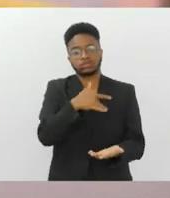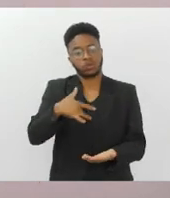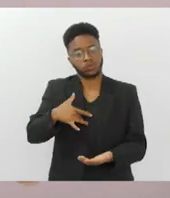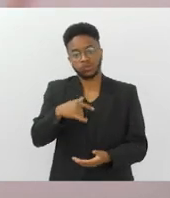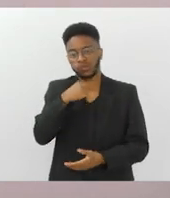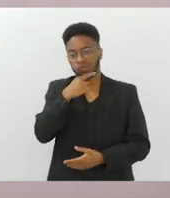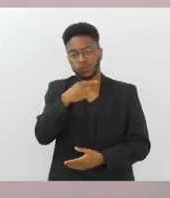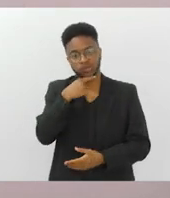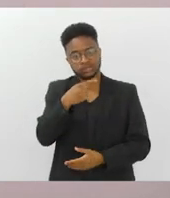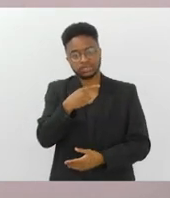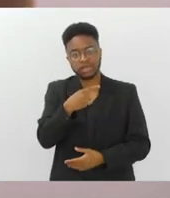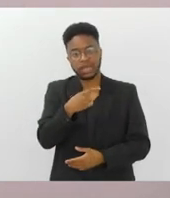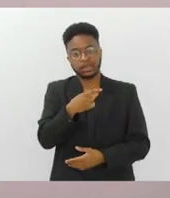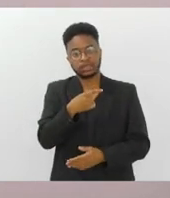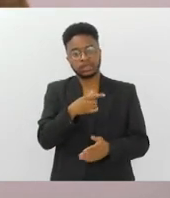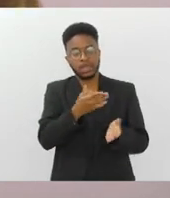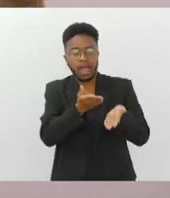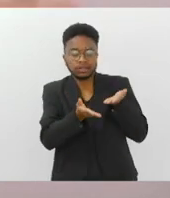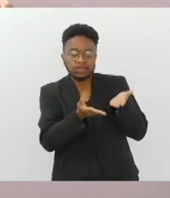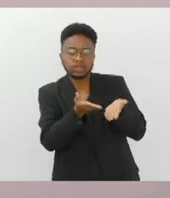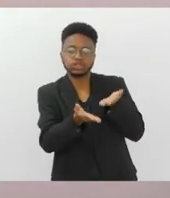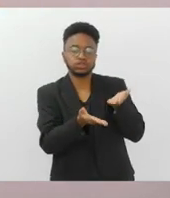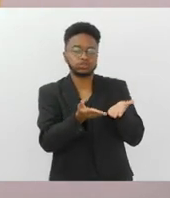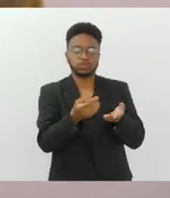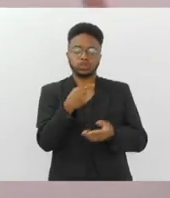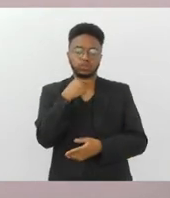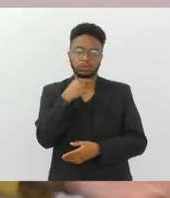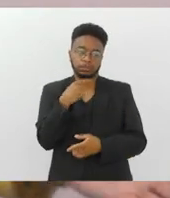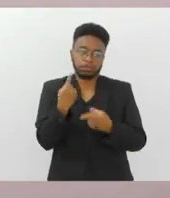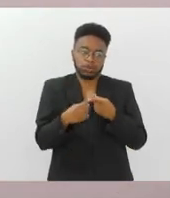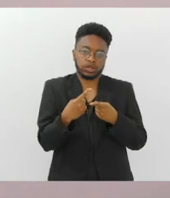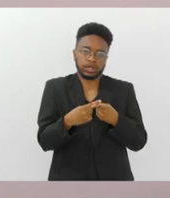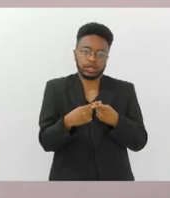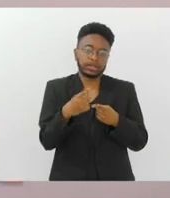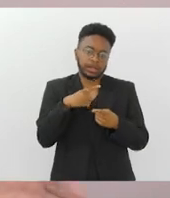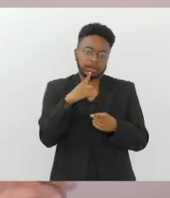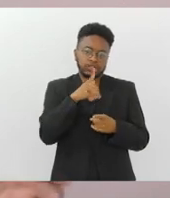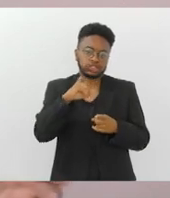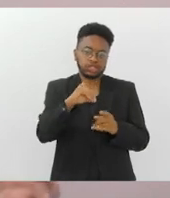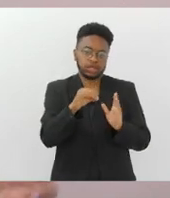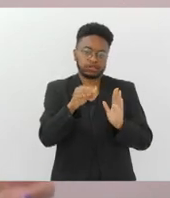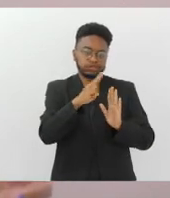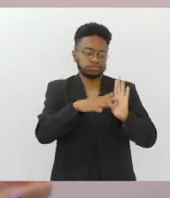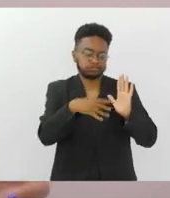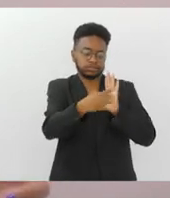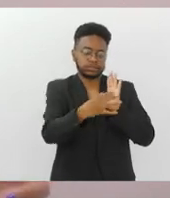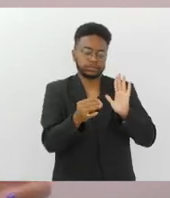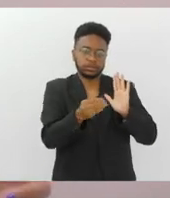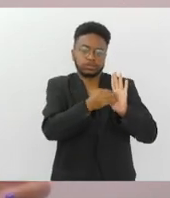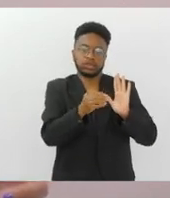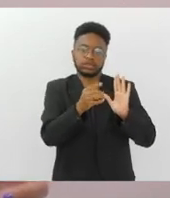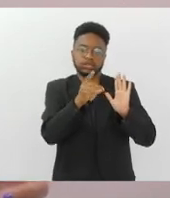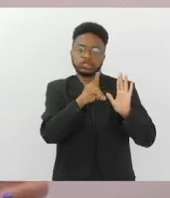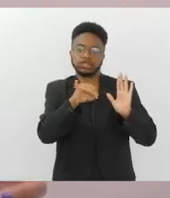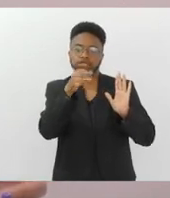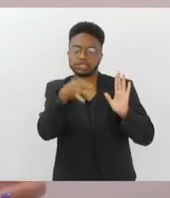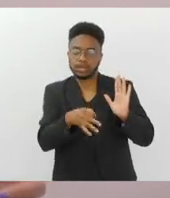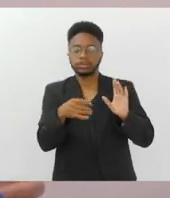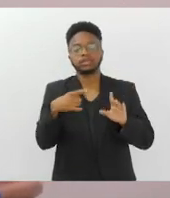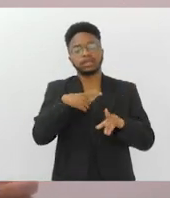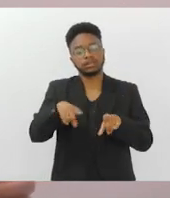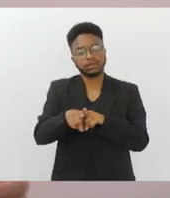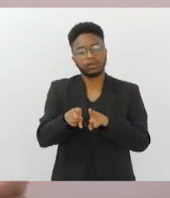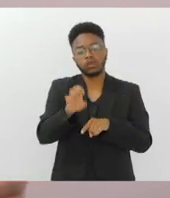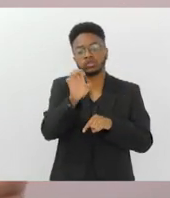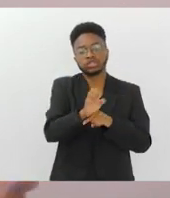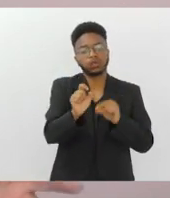cotidiano, fazer um pré-natal onde esteja assegurado as datas, né, do seu pré-natal, ela encontra o Estado violando o